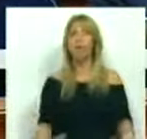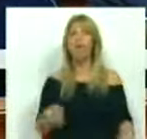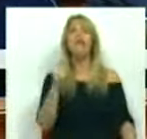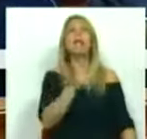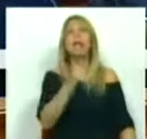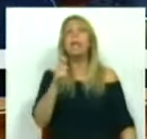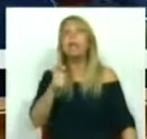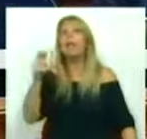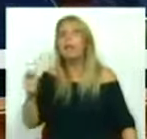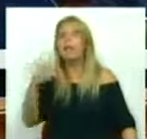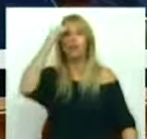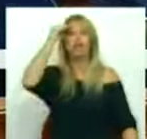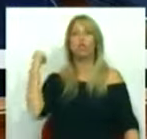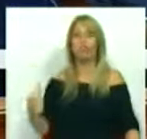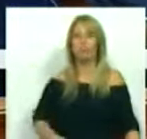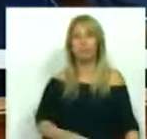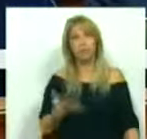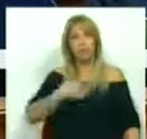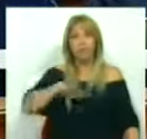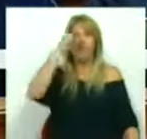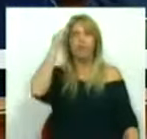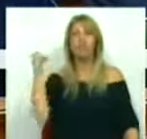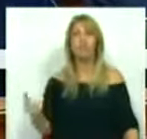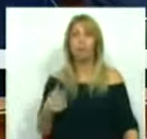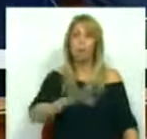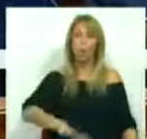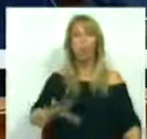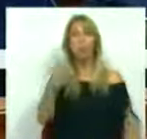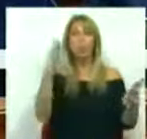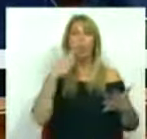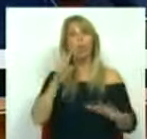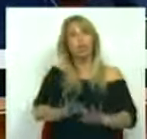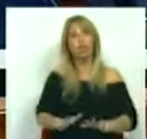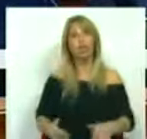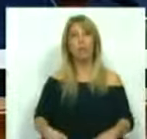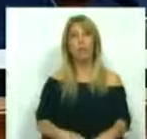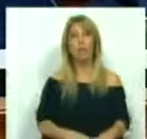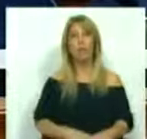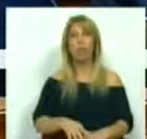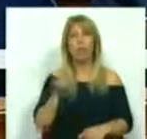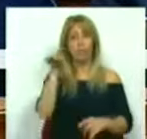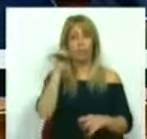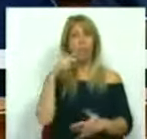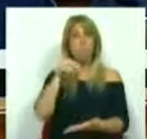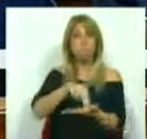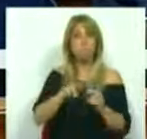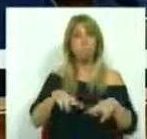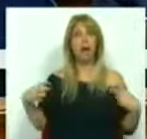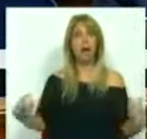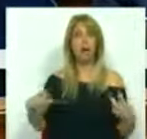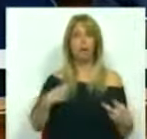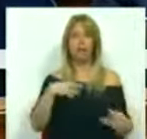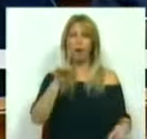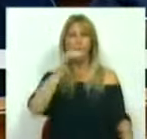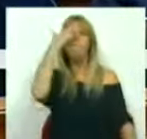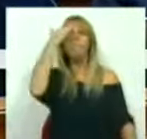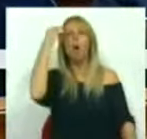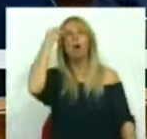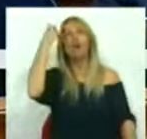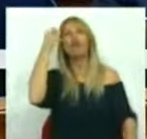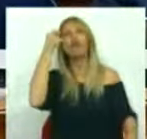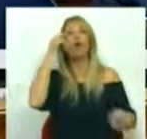e esquecem-se, ou querem esquecer-se, do sítio onde já estiveram, que foi naquela bancada. Não tenham memória curta e assumam um pouco mais as